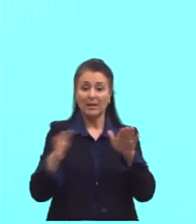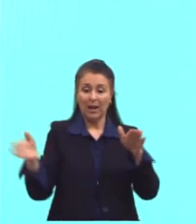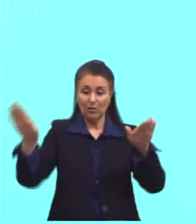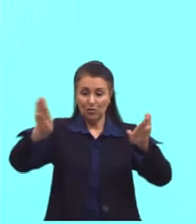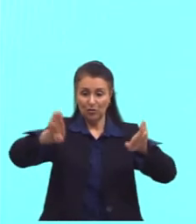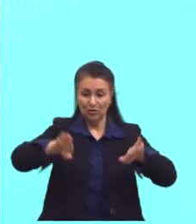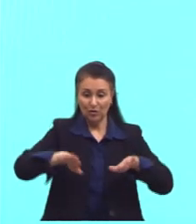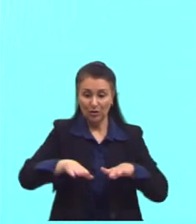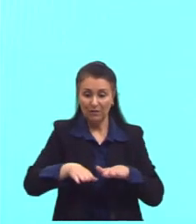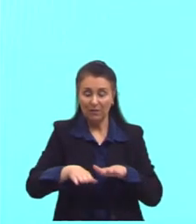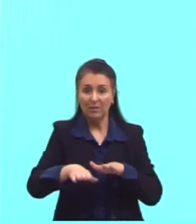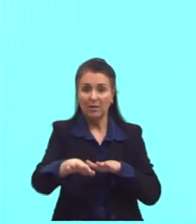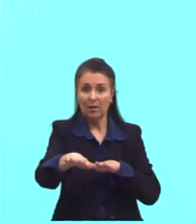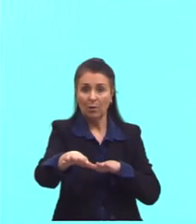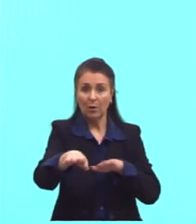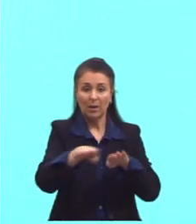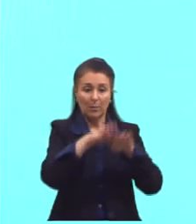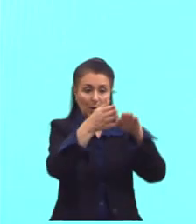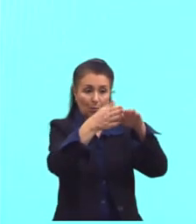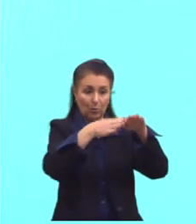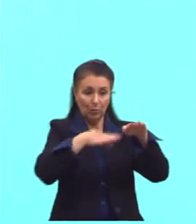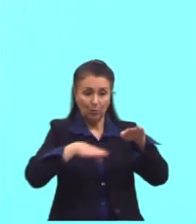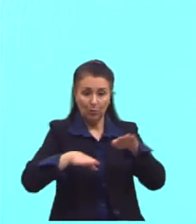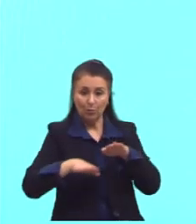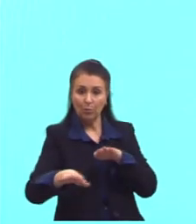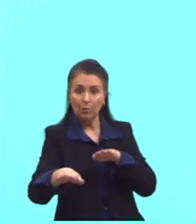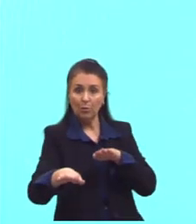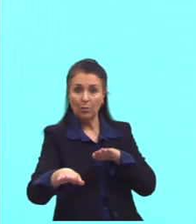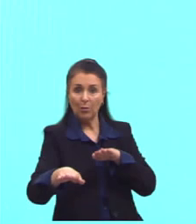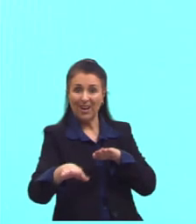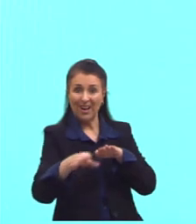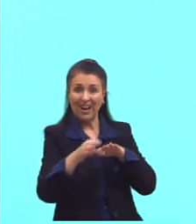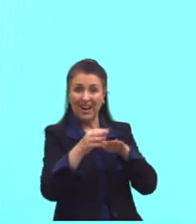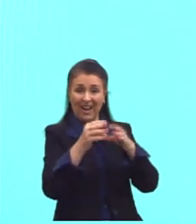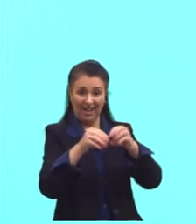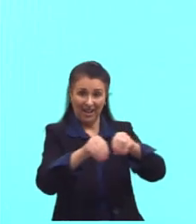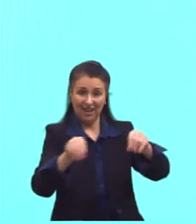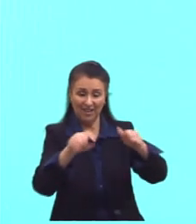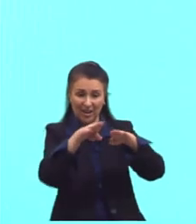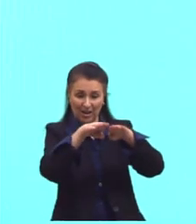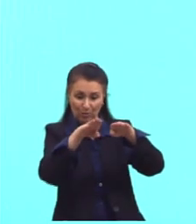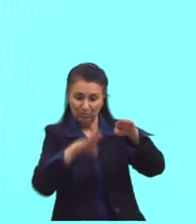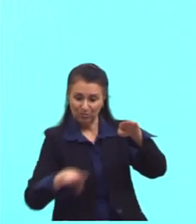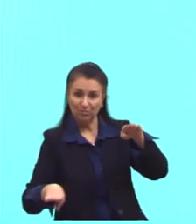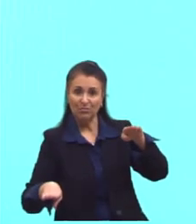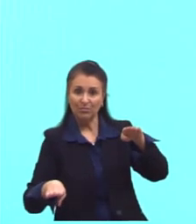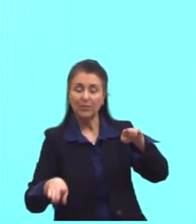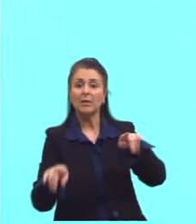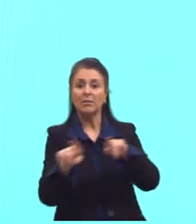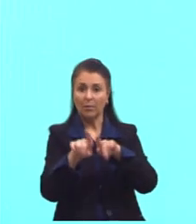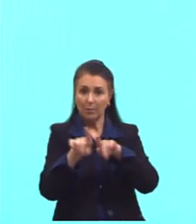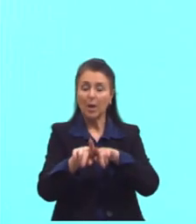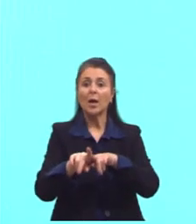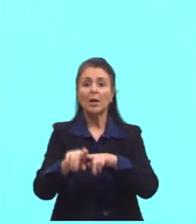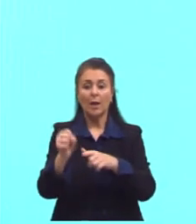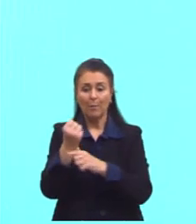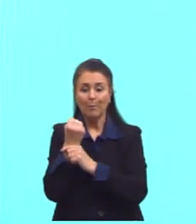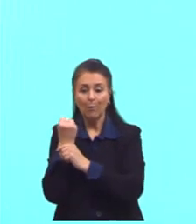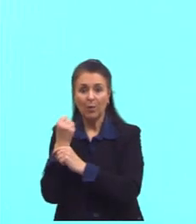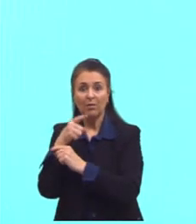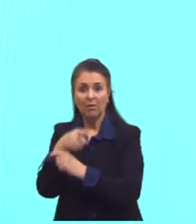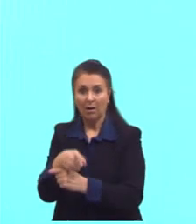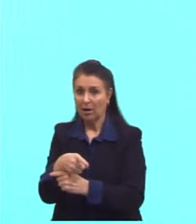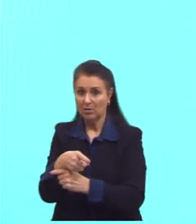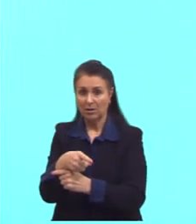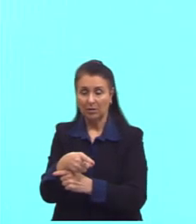trouxe então isso aqui vai proteger o solo através da que estão aí da das intempéries né Não vou